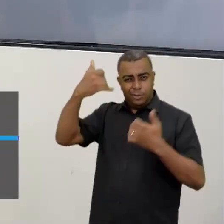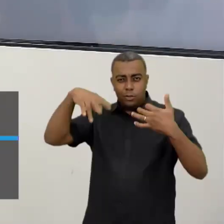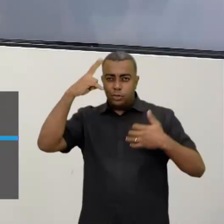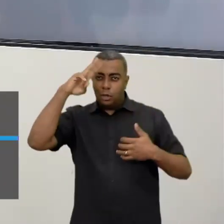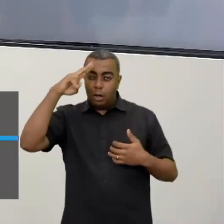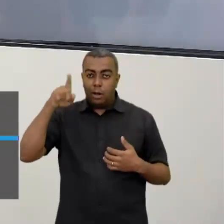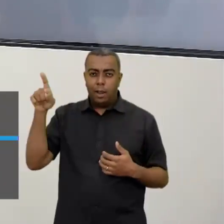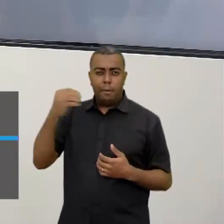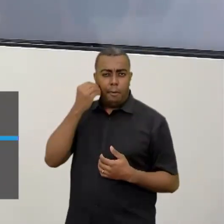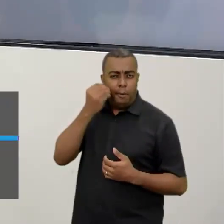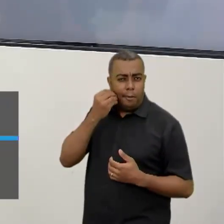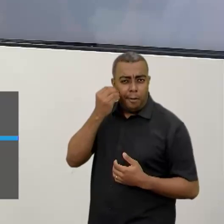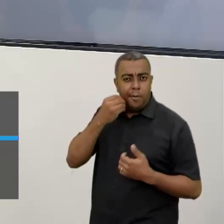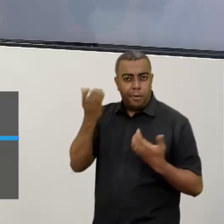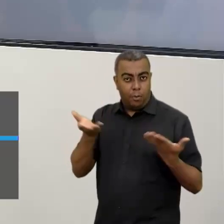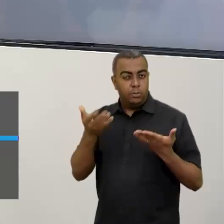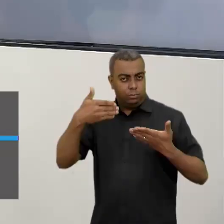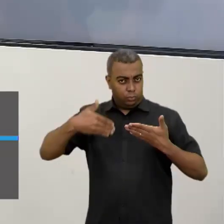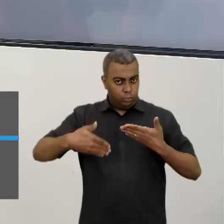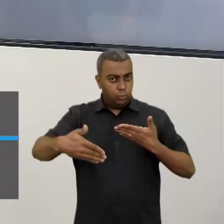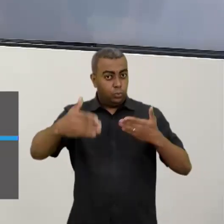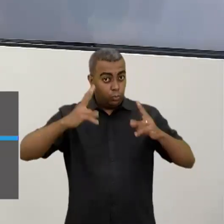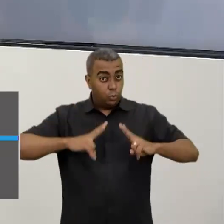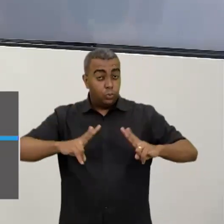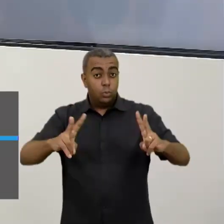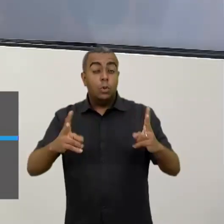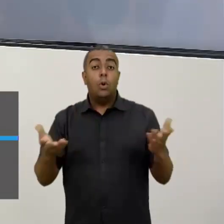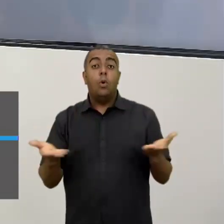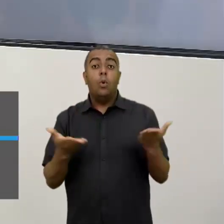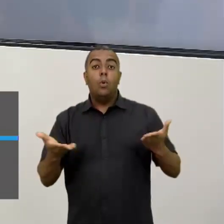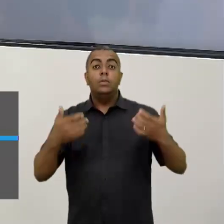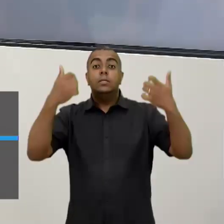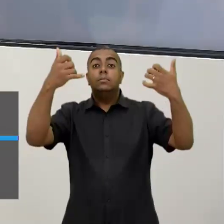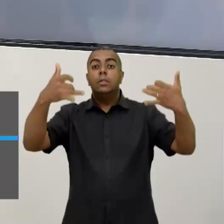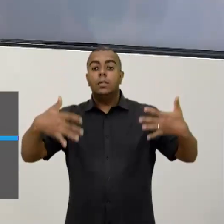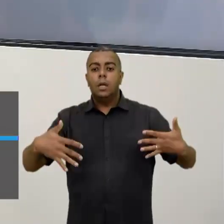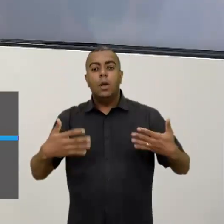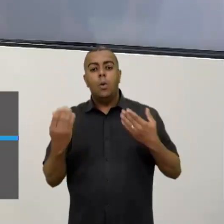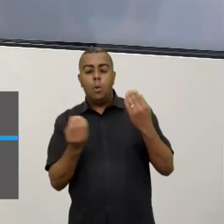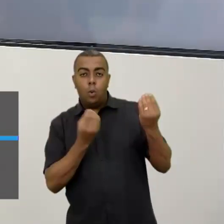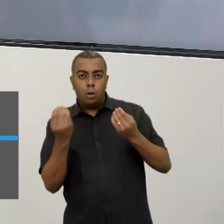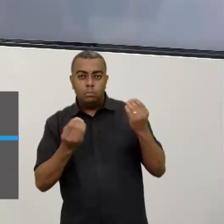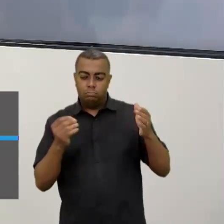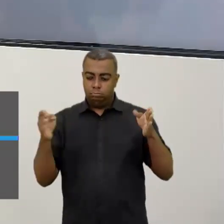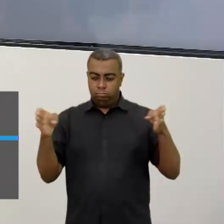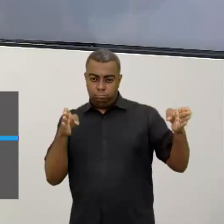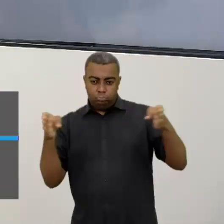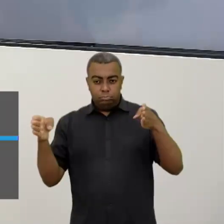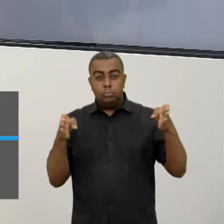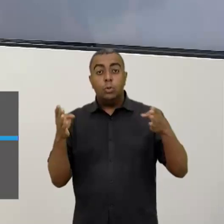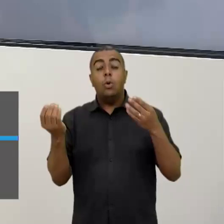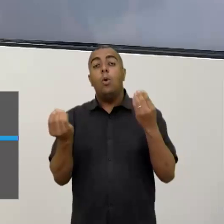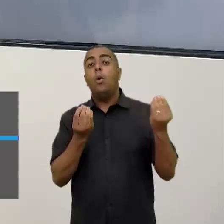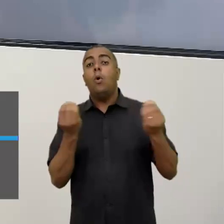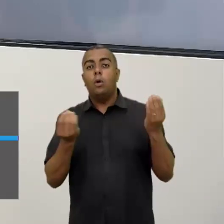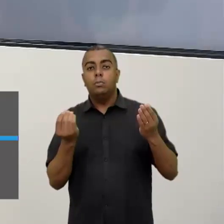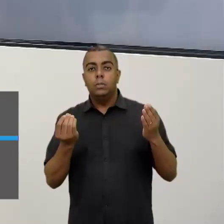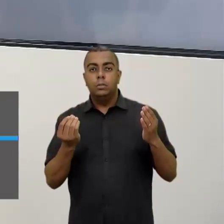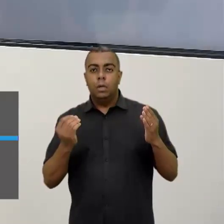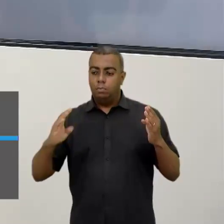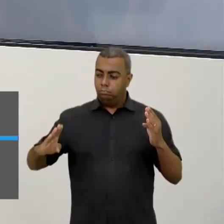falamos sobre o experimento e a gente vai retomar isso. Na verdade, a gente está falando de razões, né? Proporções, só que no caso